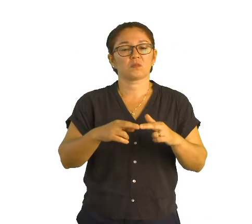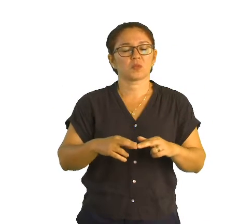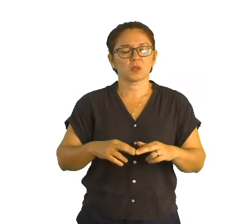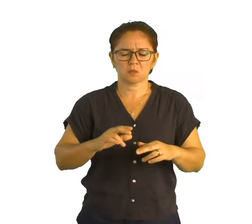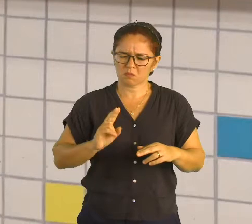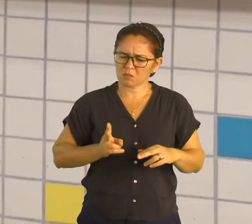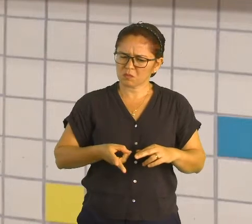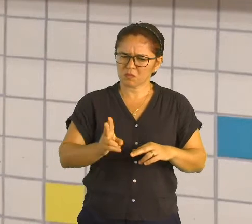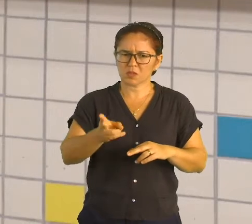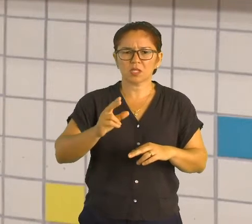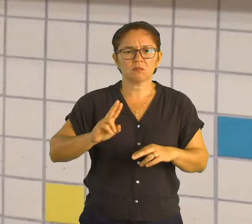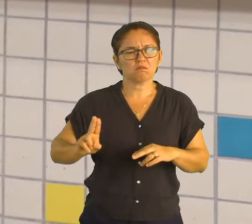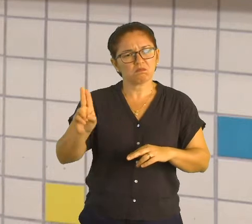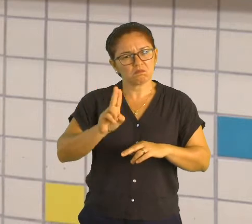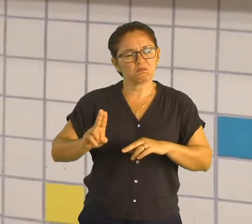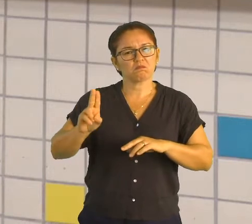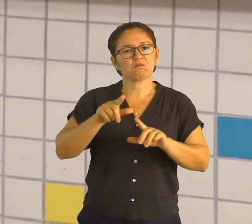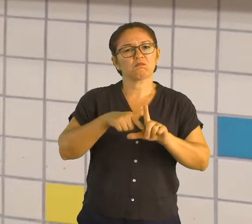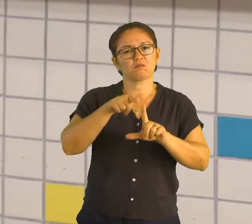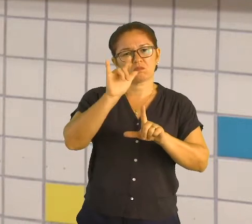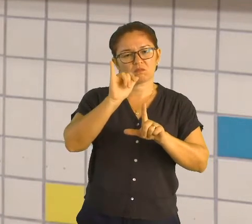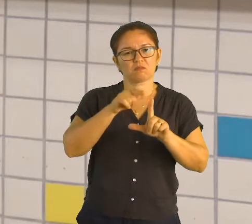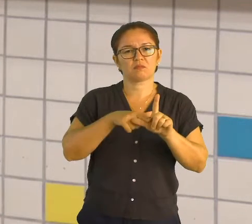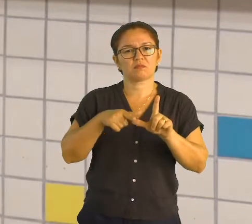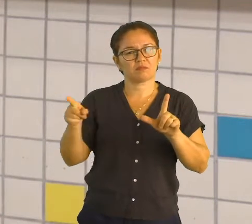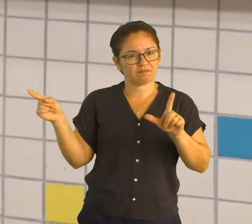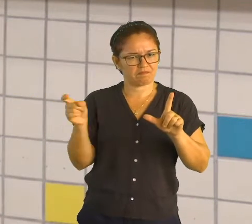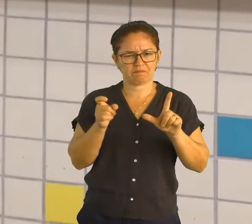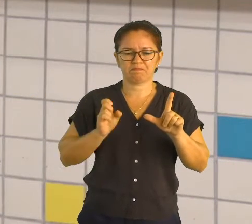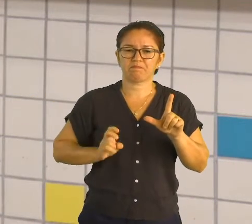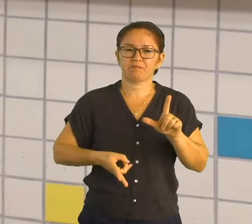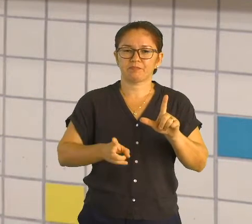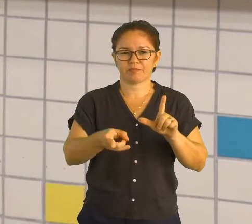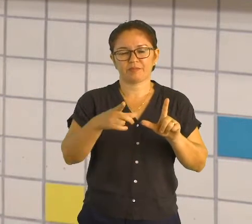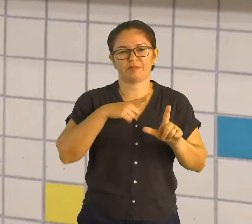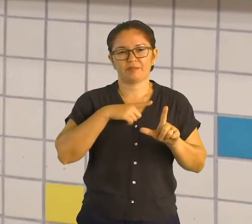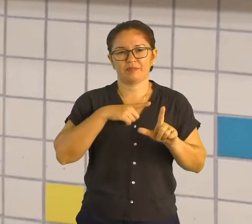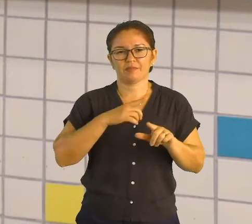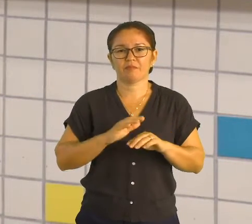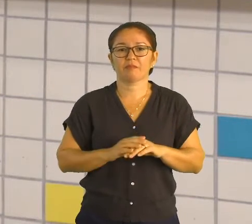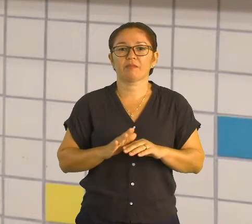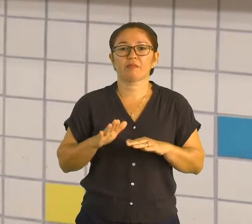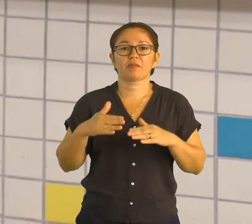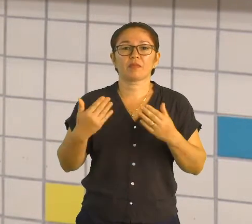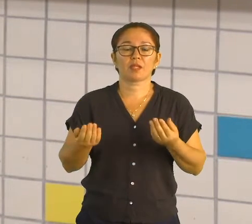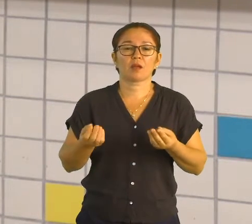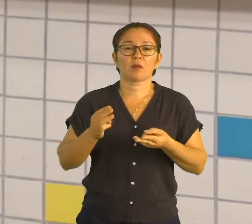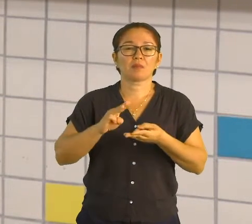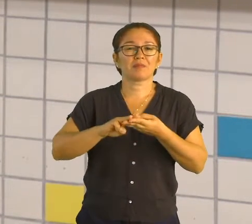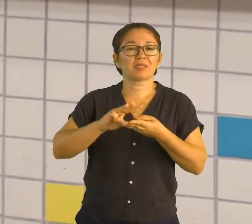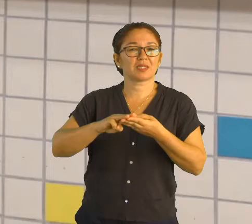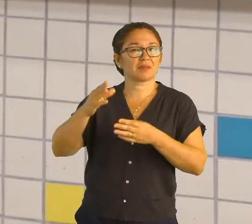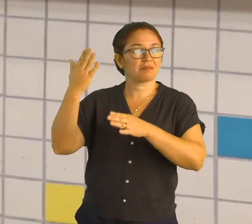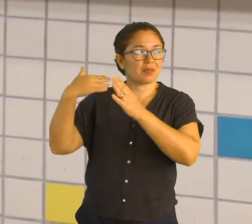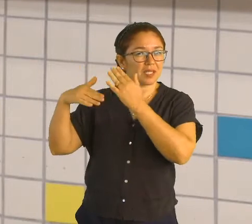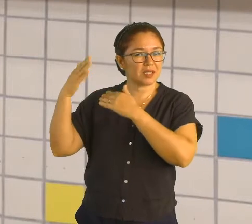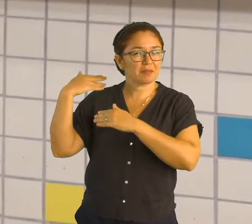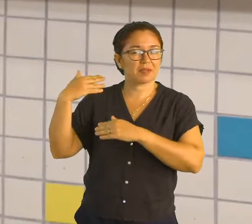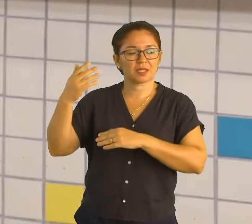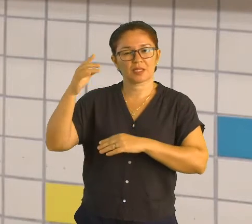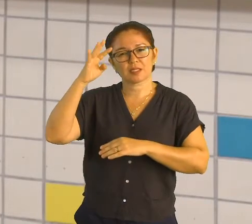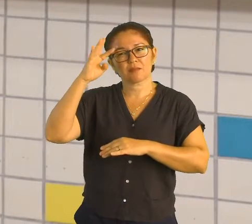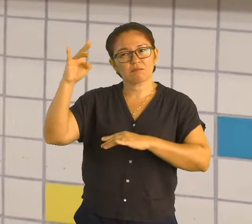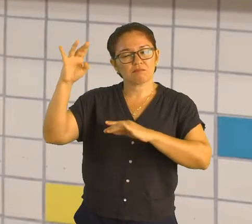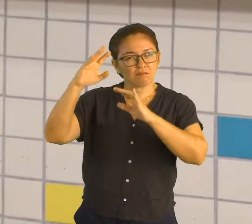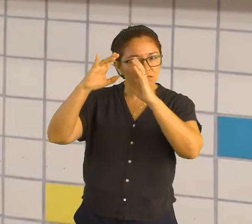experimental. Esse trabalho de organização lógica dos conhecimentos matemáticos foi feito